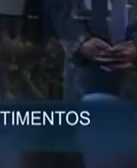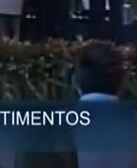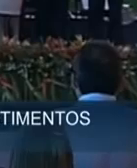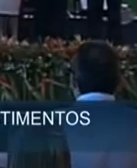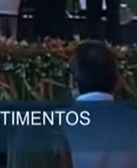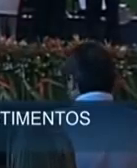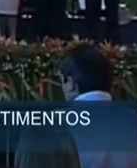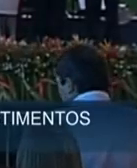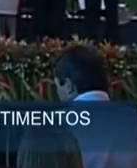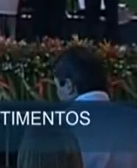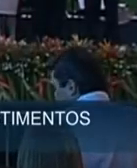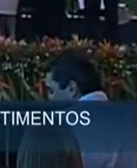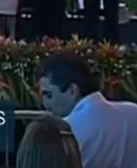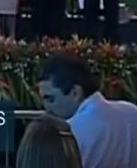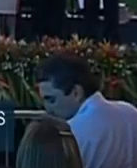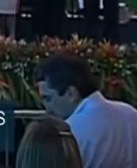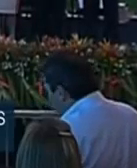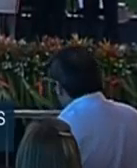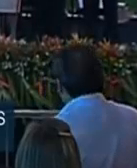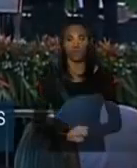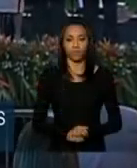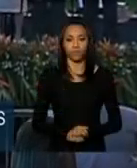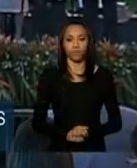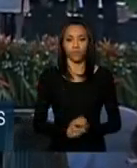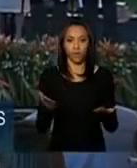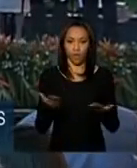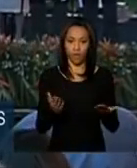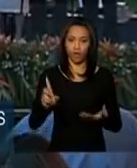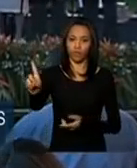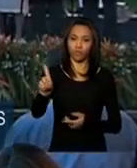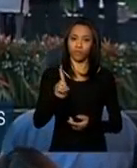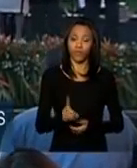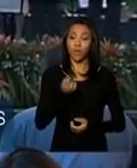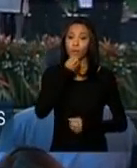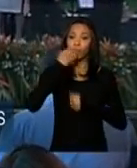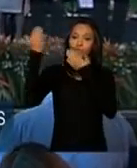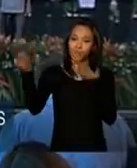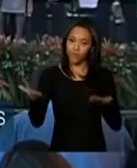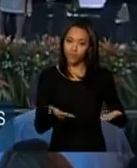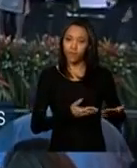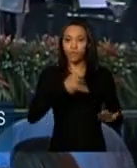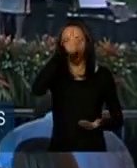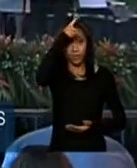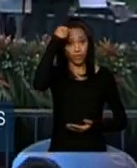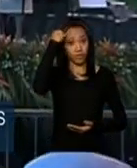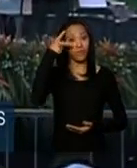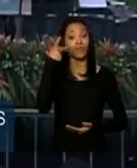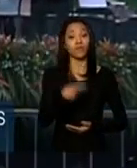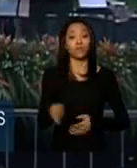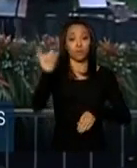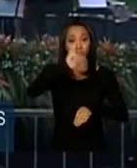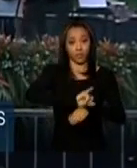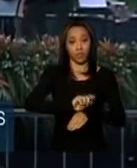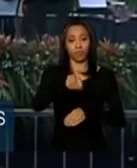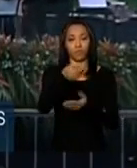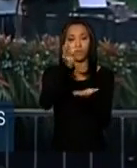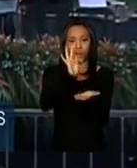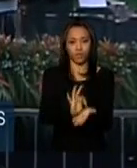Neste momento, ouviremos as palavras de boas-vindas do prefeito municipal de Teresina, Firmino Filho.